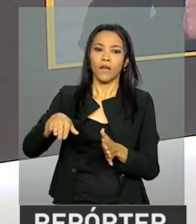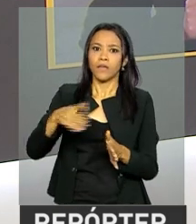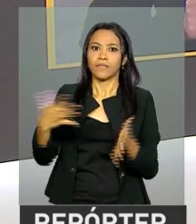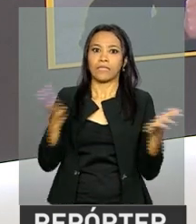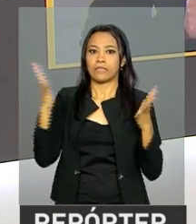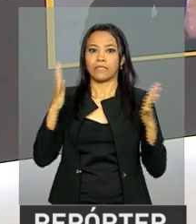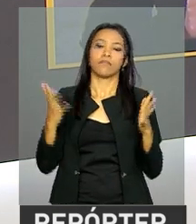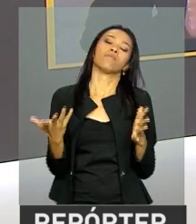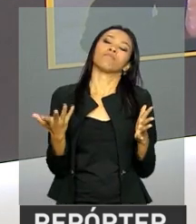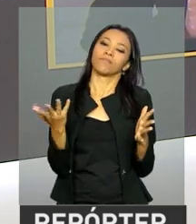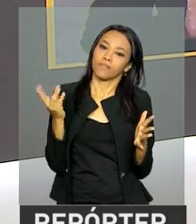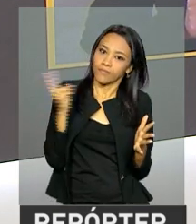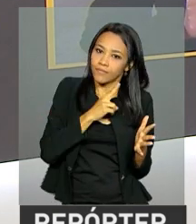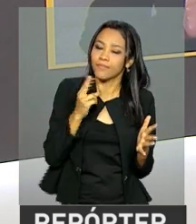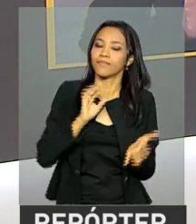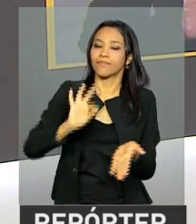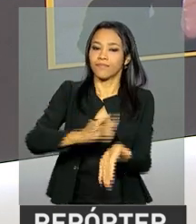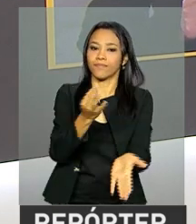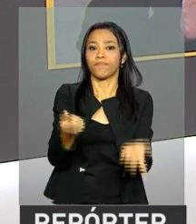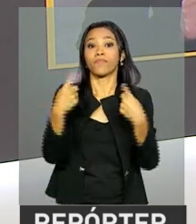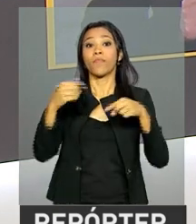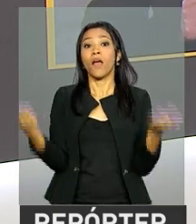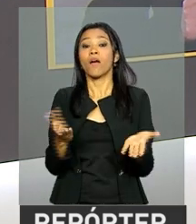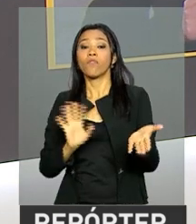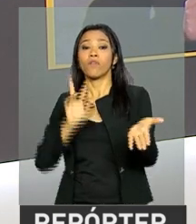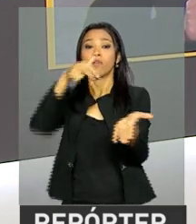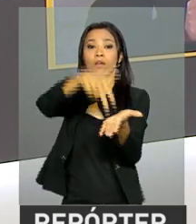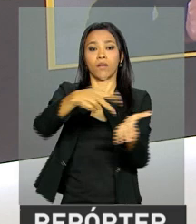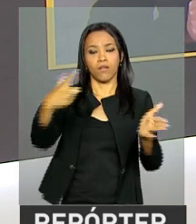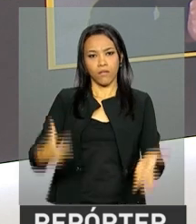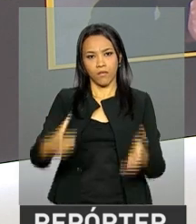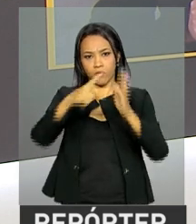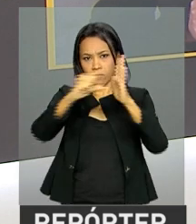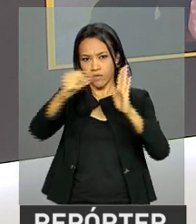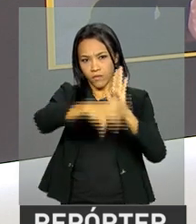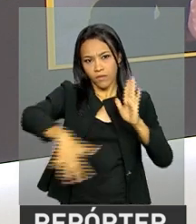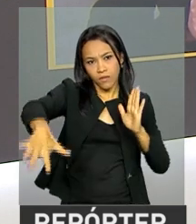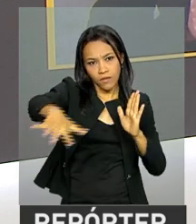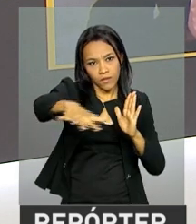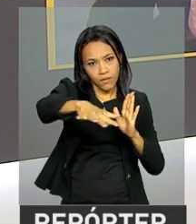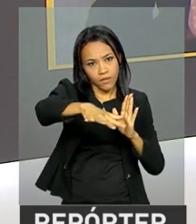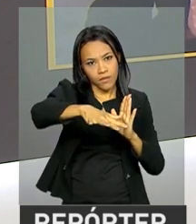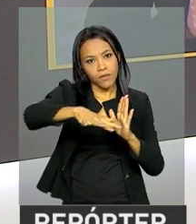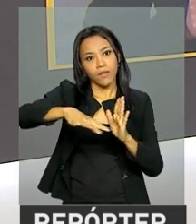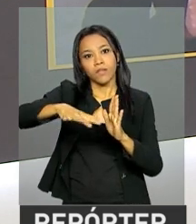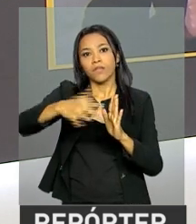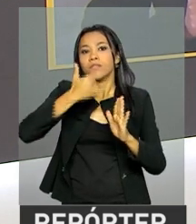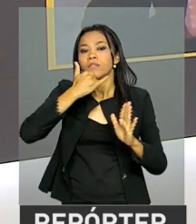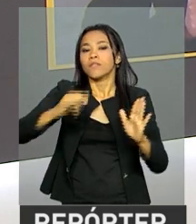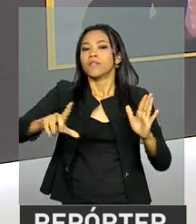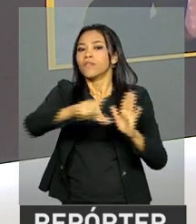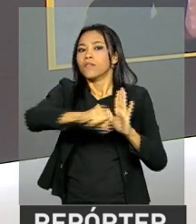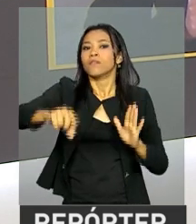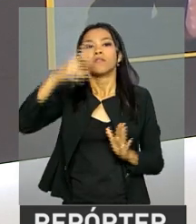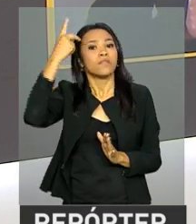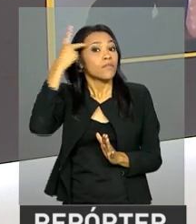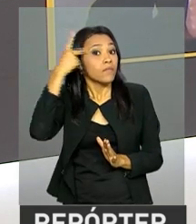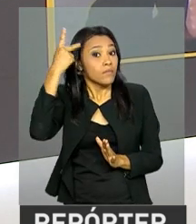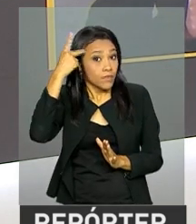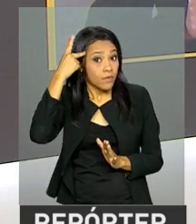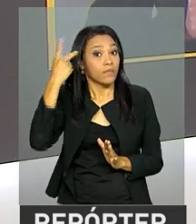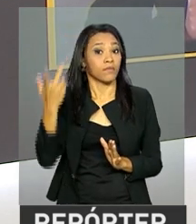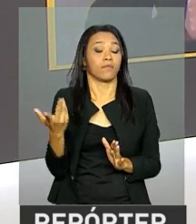pra última hora né e do Palácio Planalto a gente vai agora falar com Leonardo Meira na nossa redação lá em São Paulo porque o Brasil vai